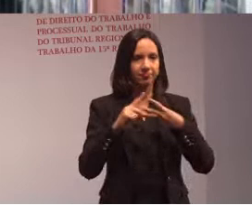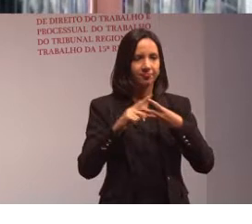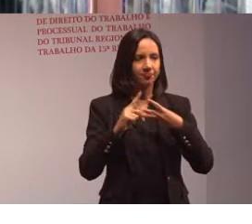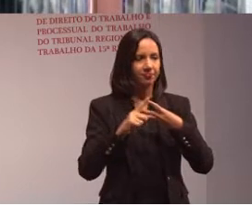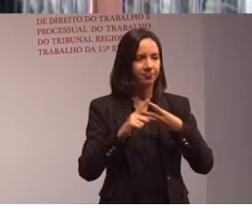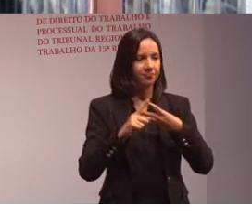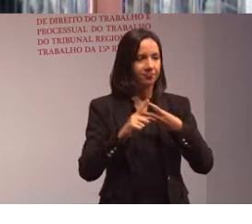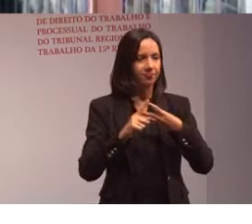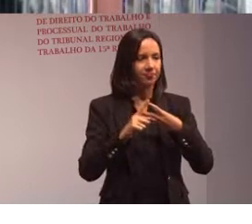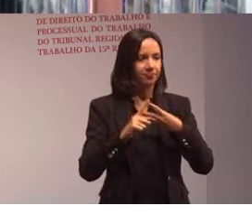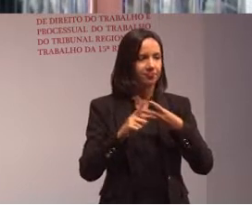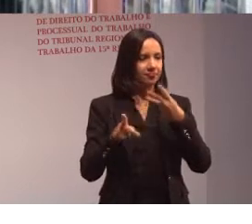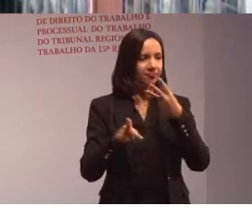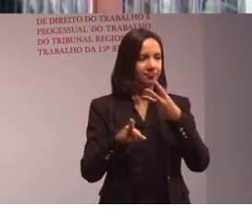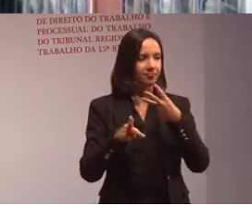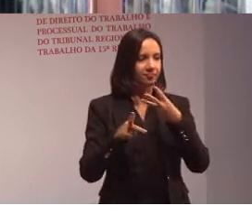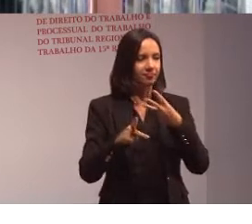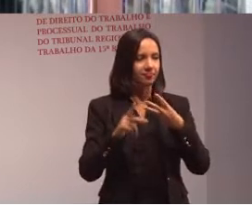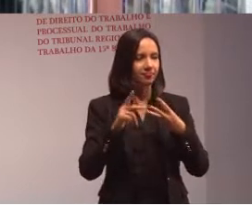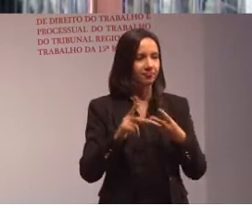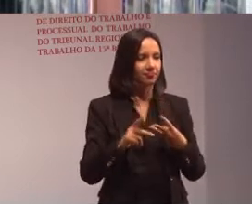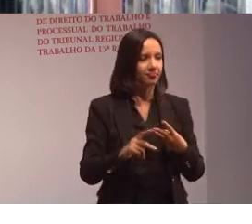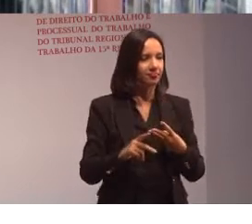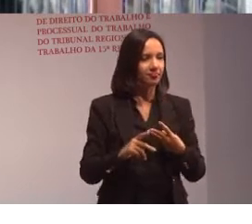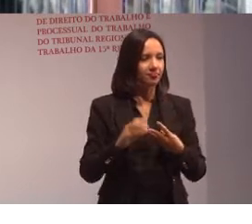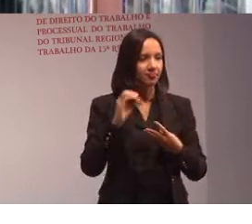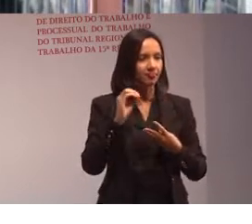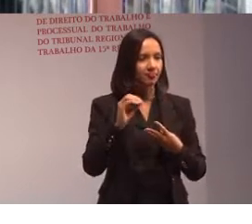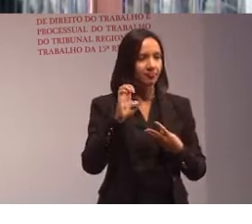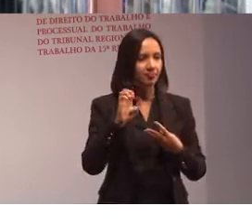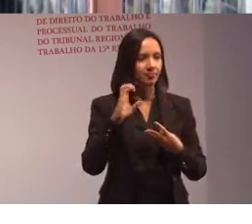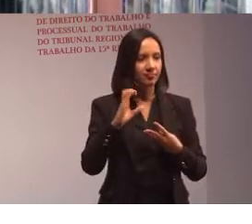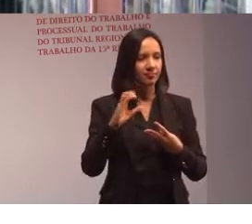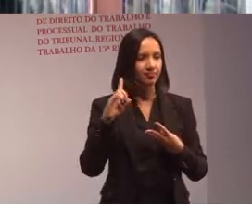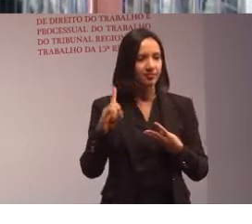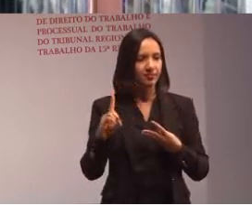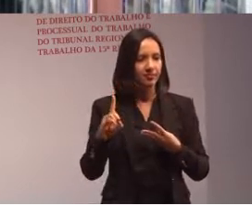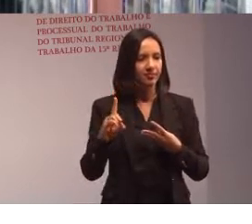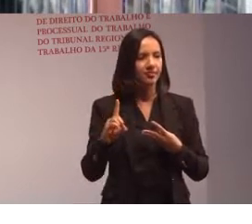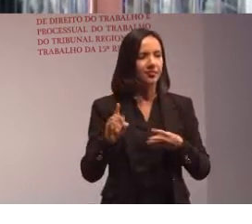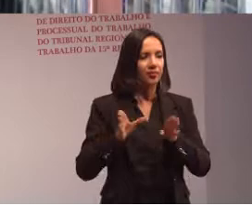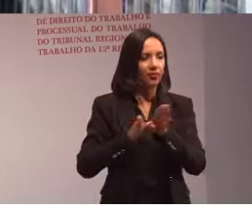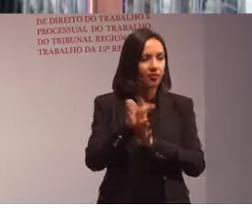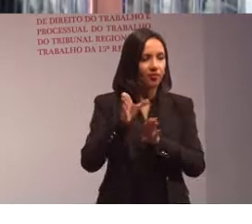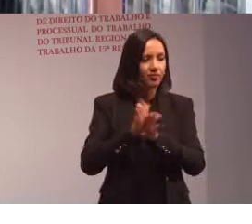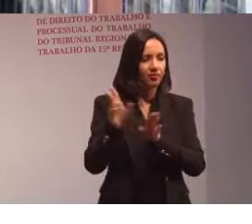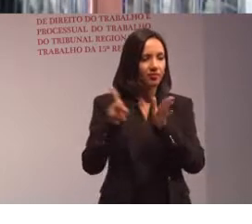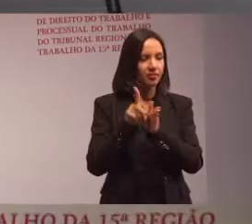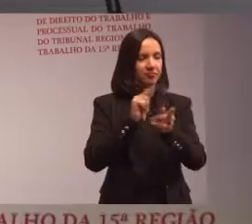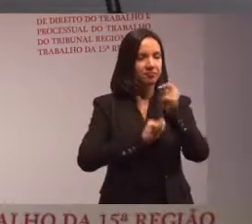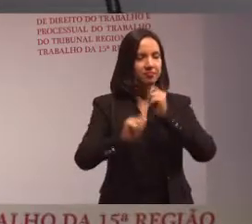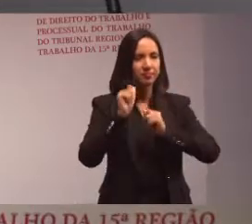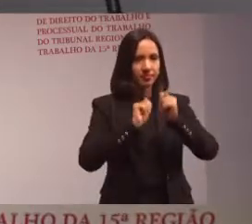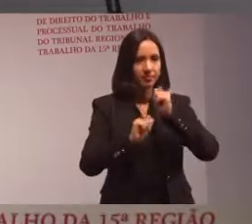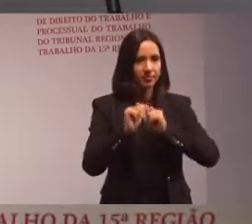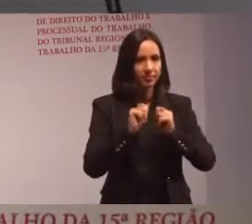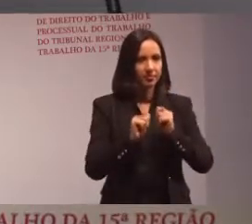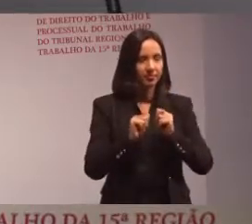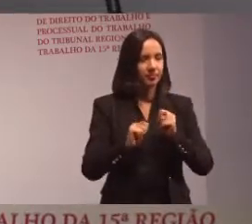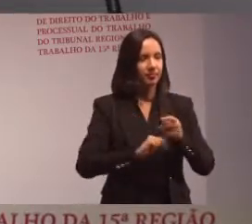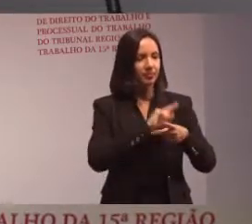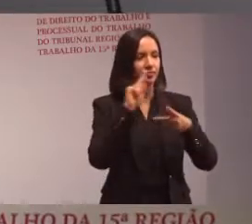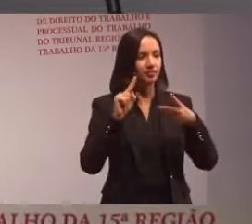OCDE, ou em inglês, OECD, né, Organização de Cooperação e Desenvolvimento Econômico. Tá? A